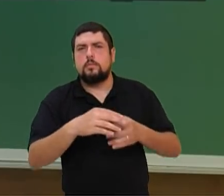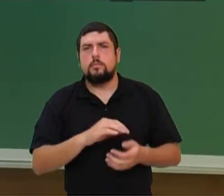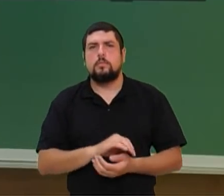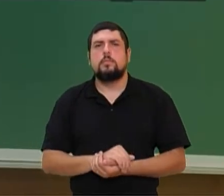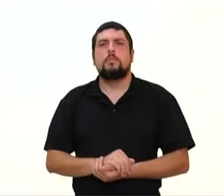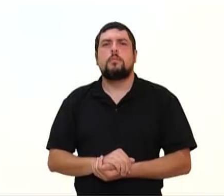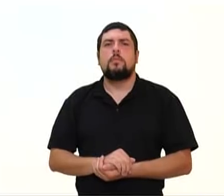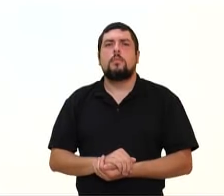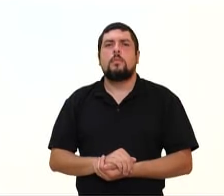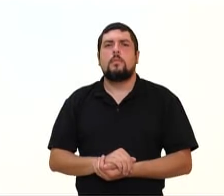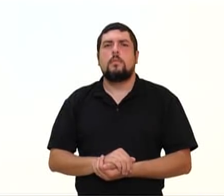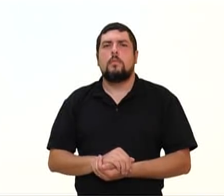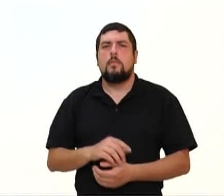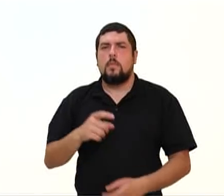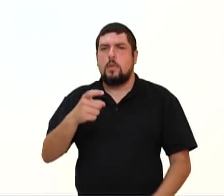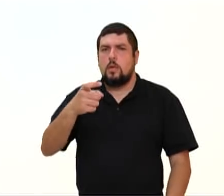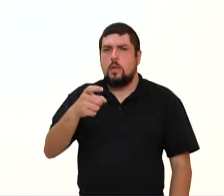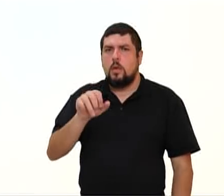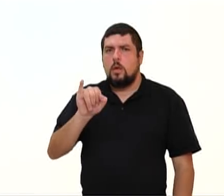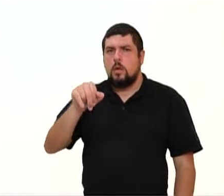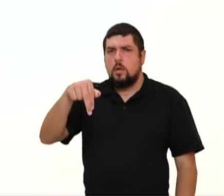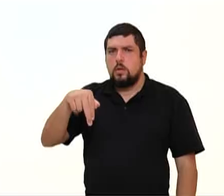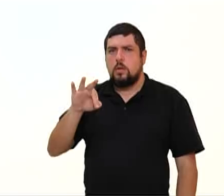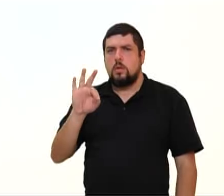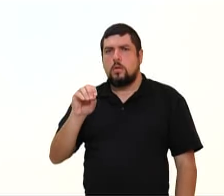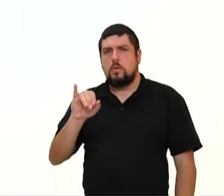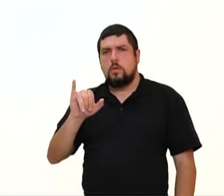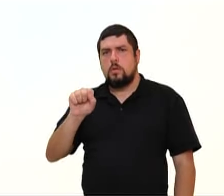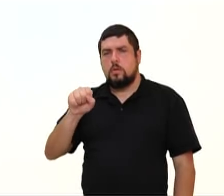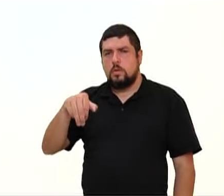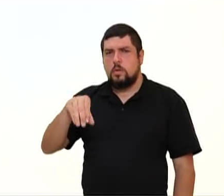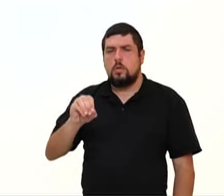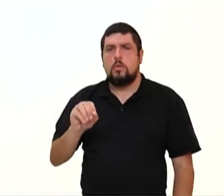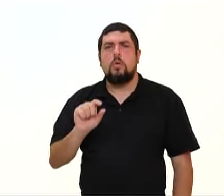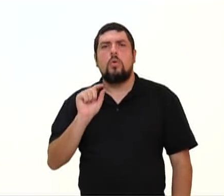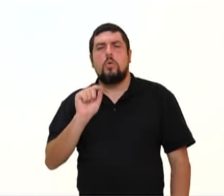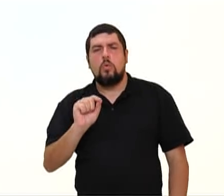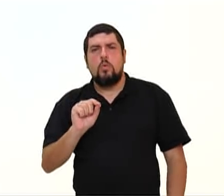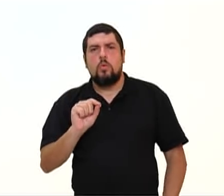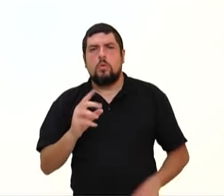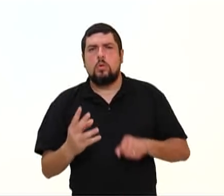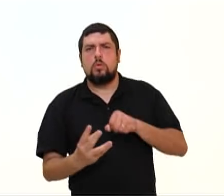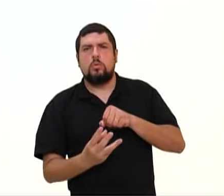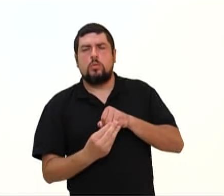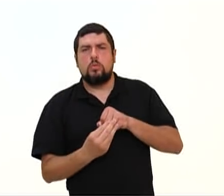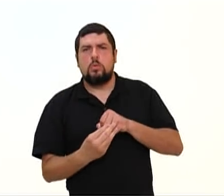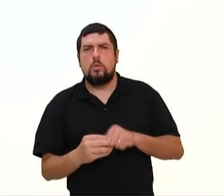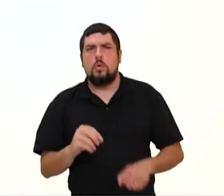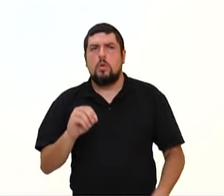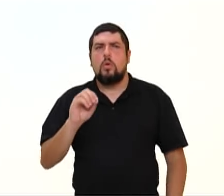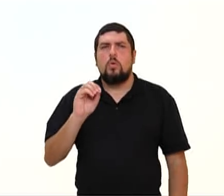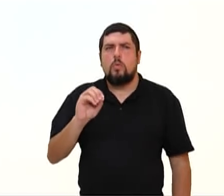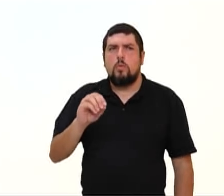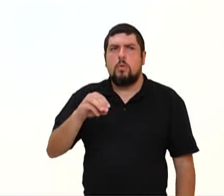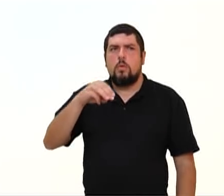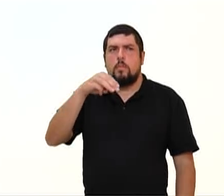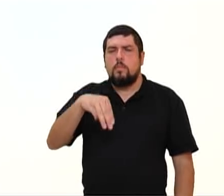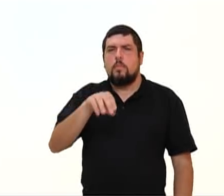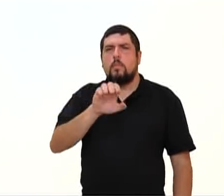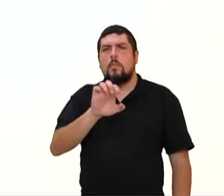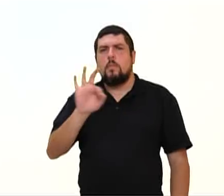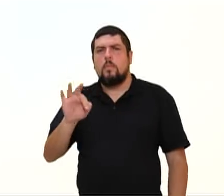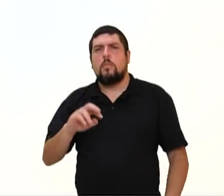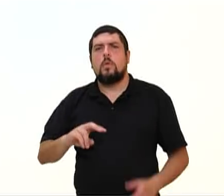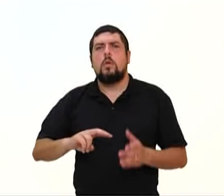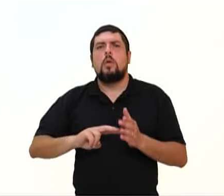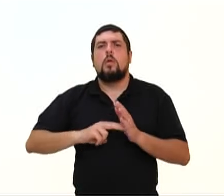Na moral do shintoísmo, este é o maior conhecimento moral do shintoísmo, o chamado Michi, termo que